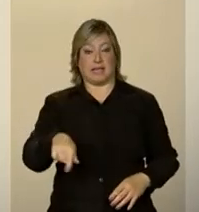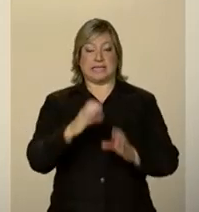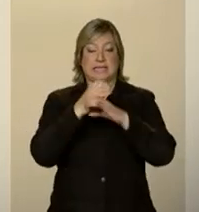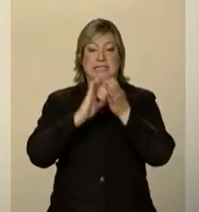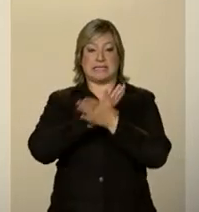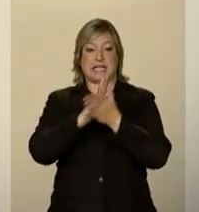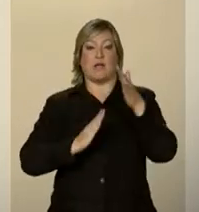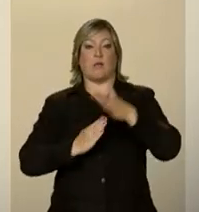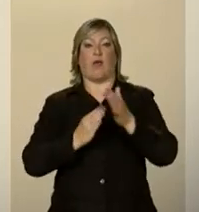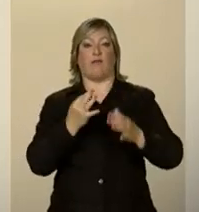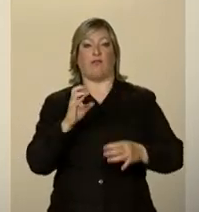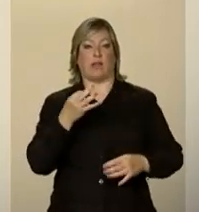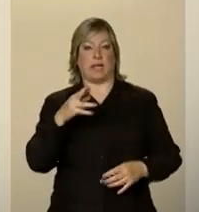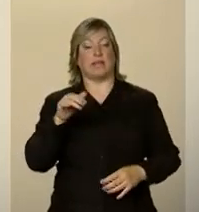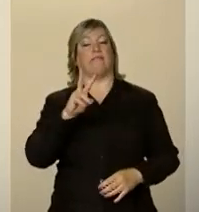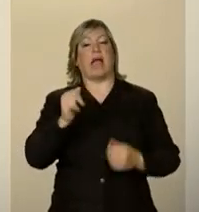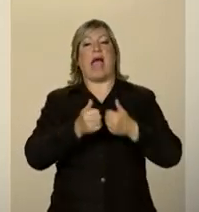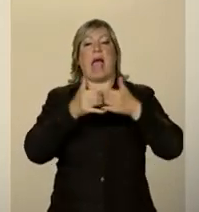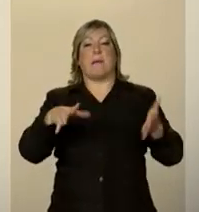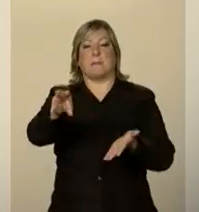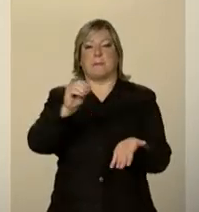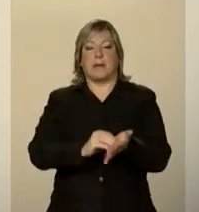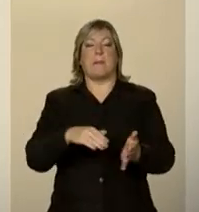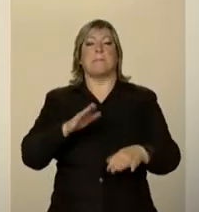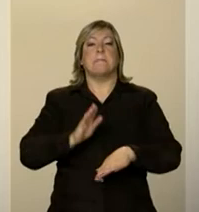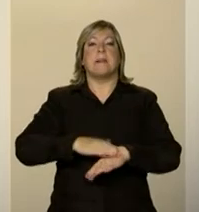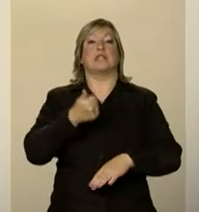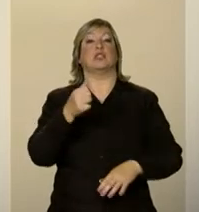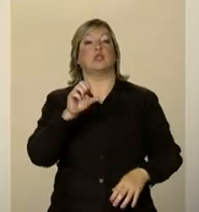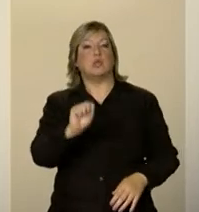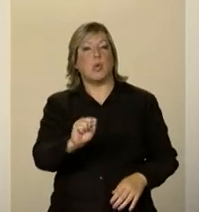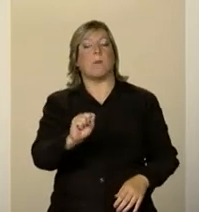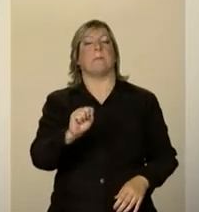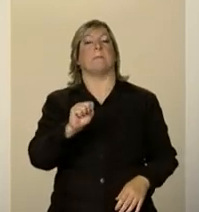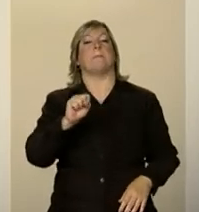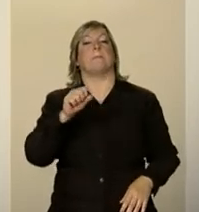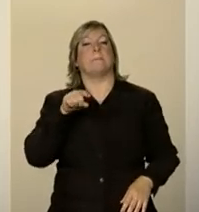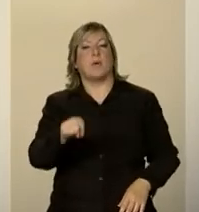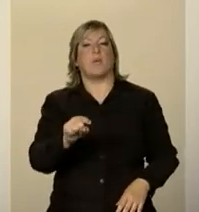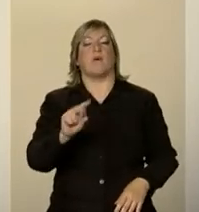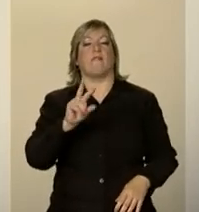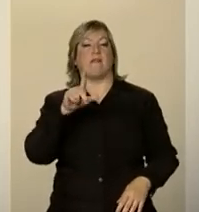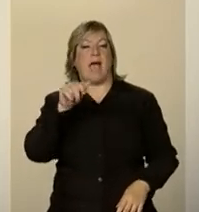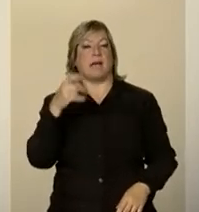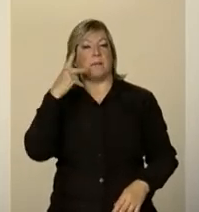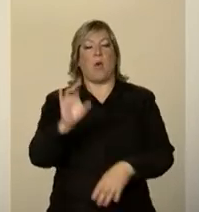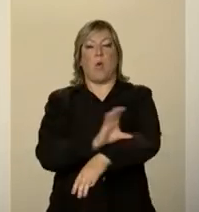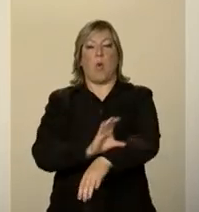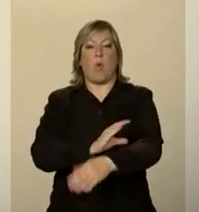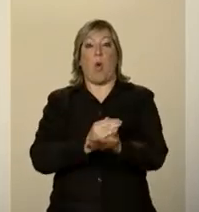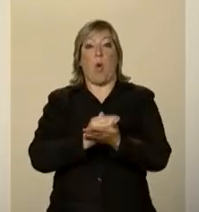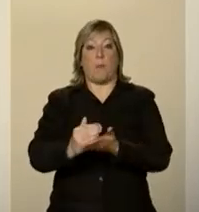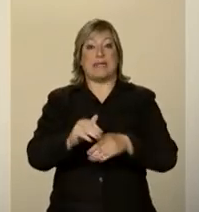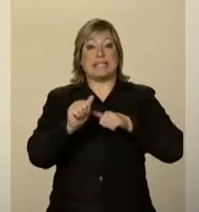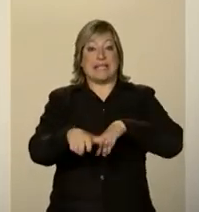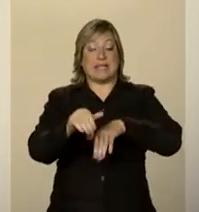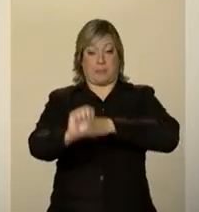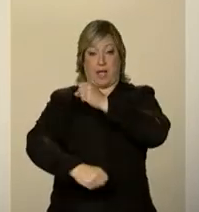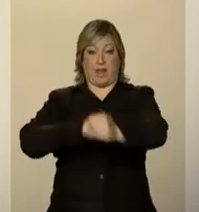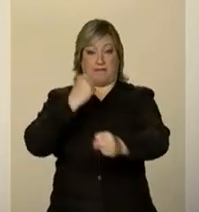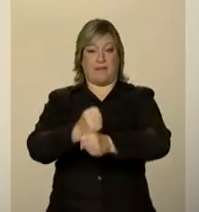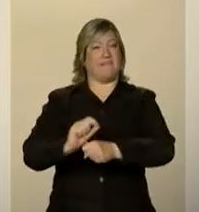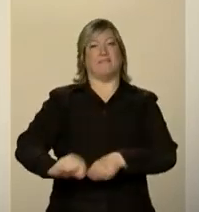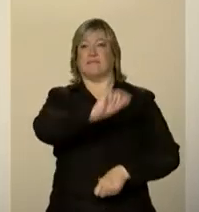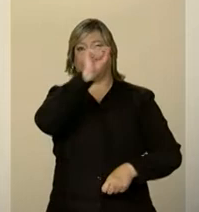vai abrir as inscrições para mais de 18 mil vagas para os cursos que começam em setembro do ano que vem